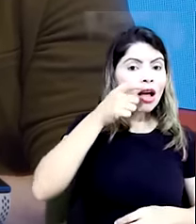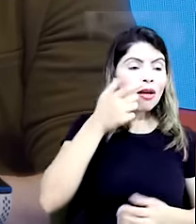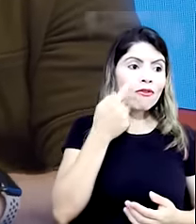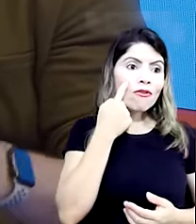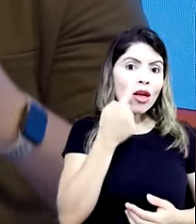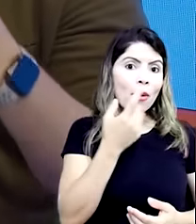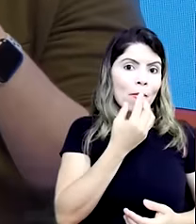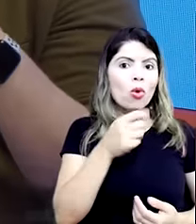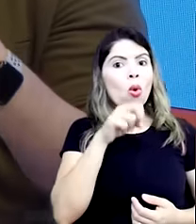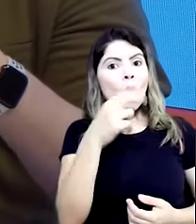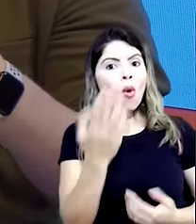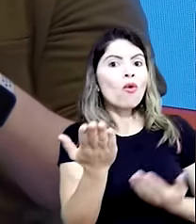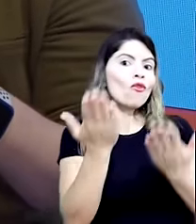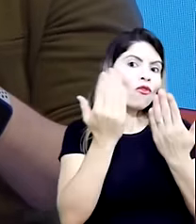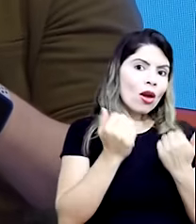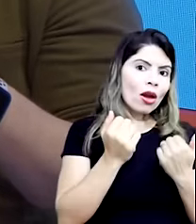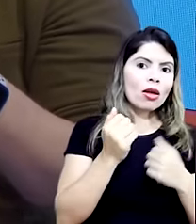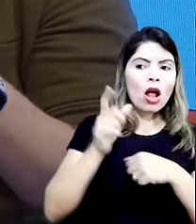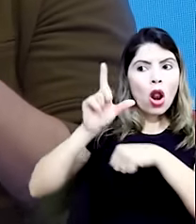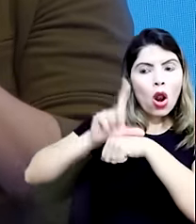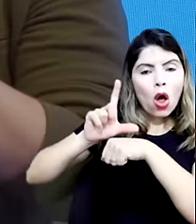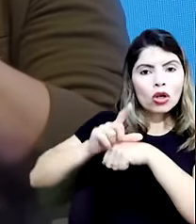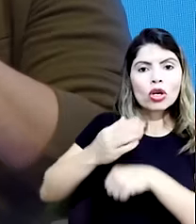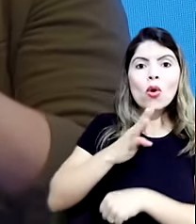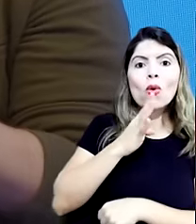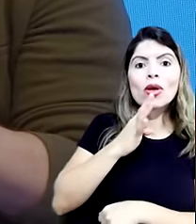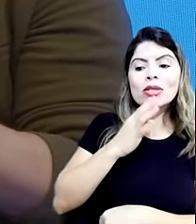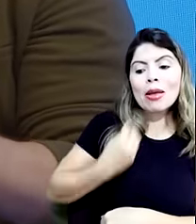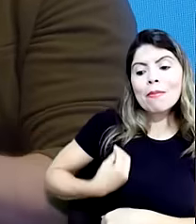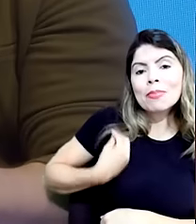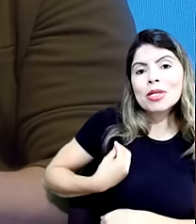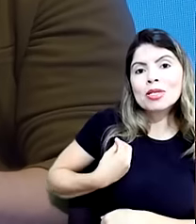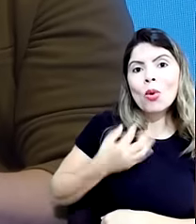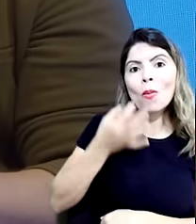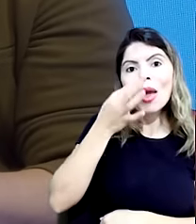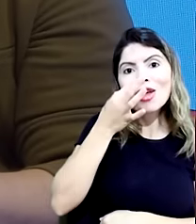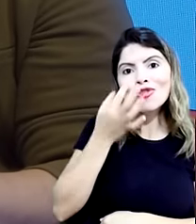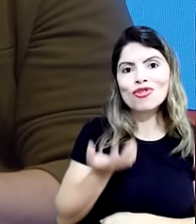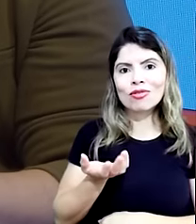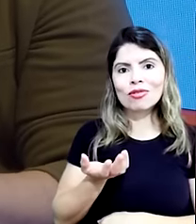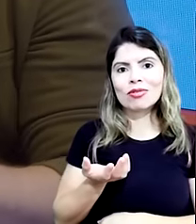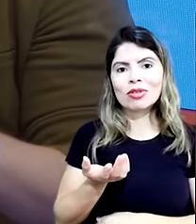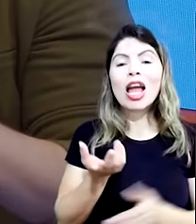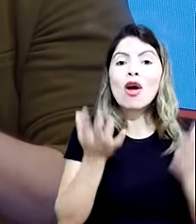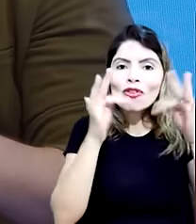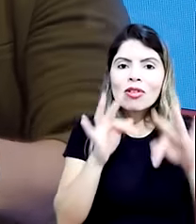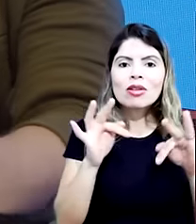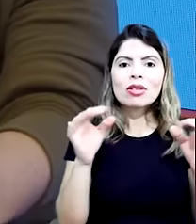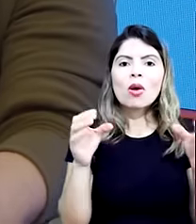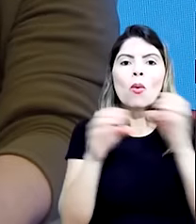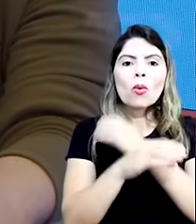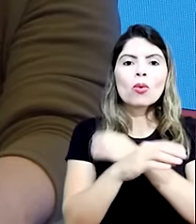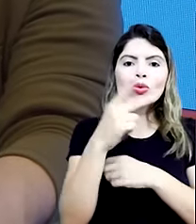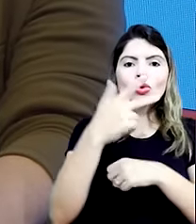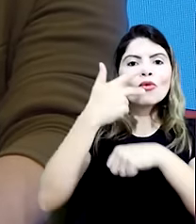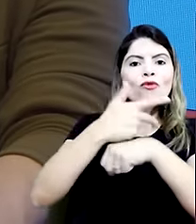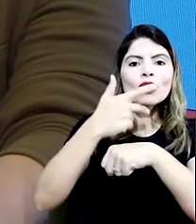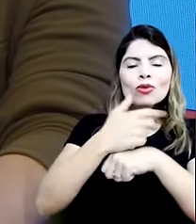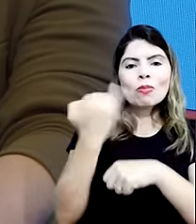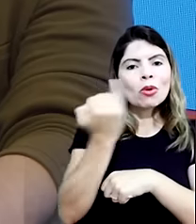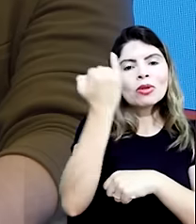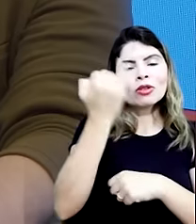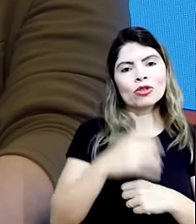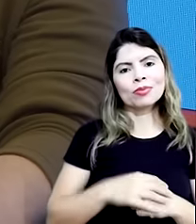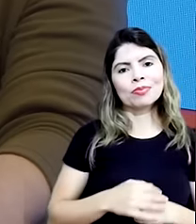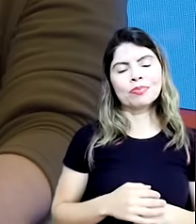pessoalmente então a gente tem esse essa finalização de forma muito ah simplificada que acontece